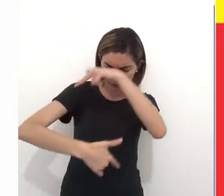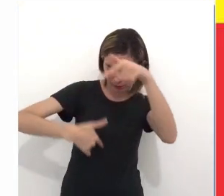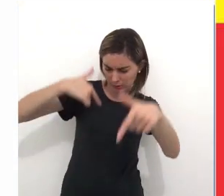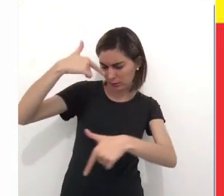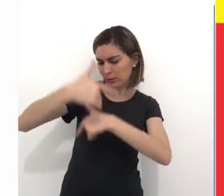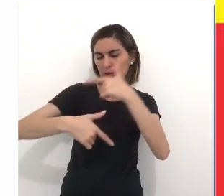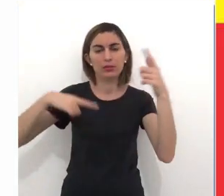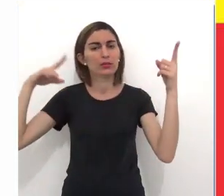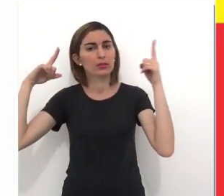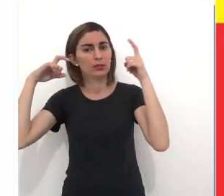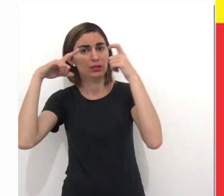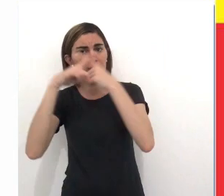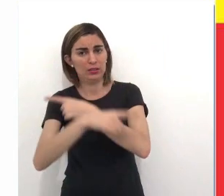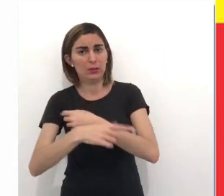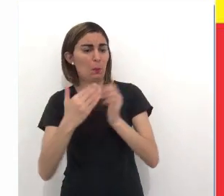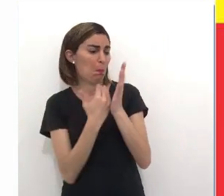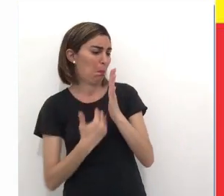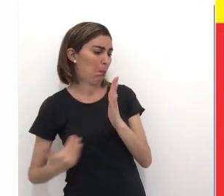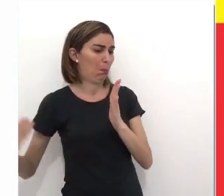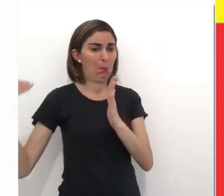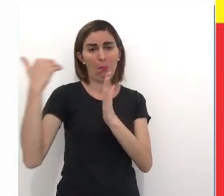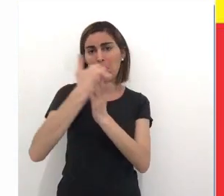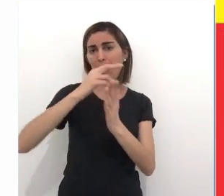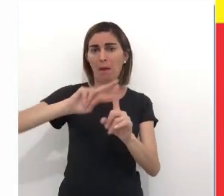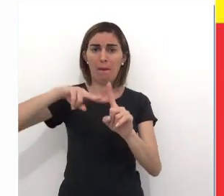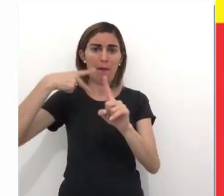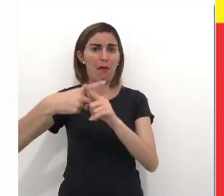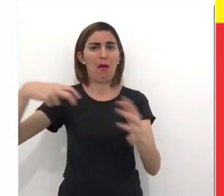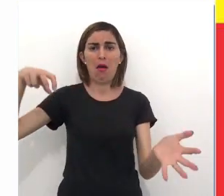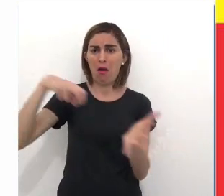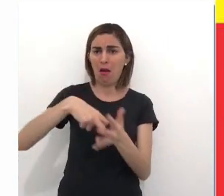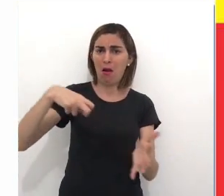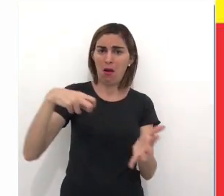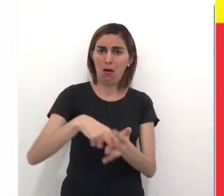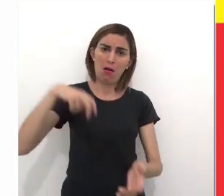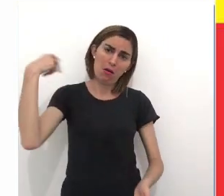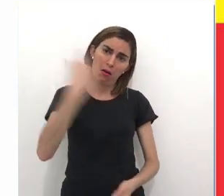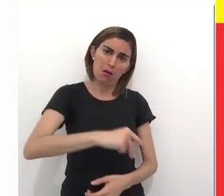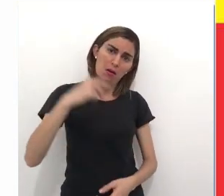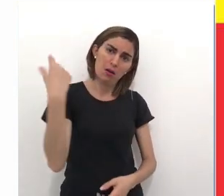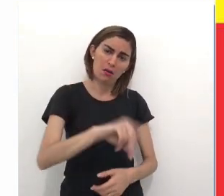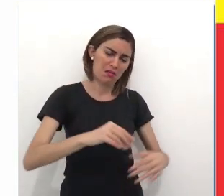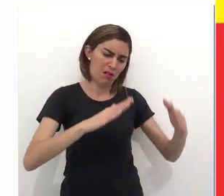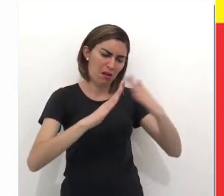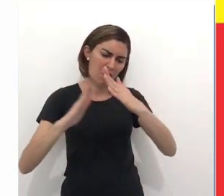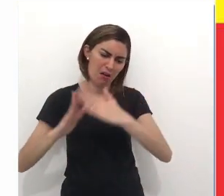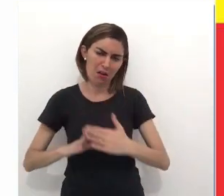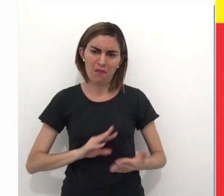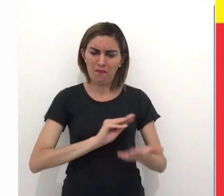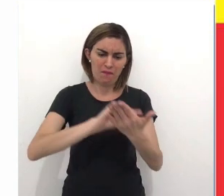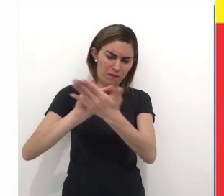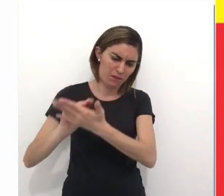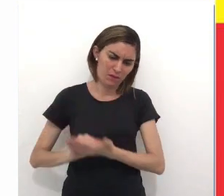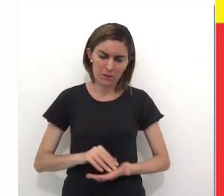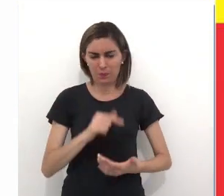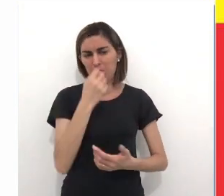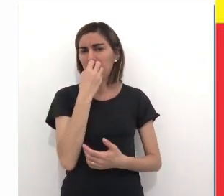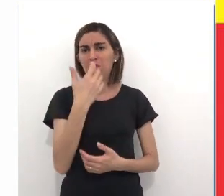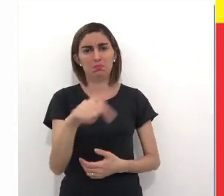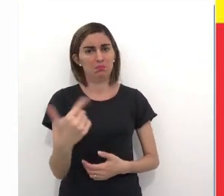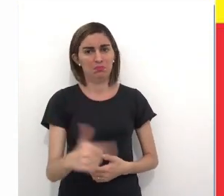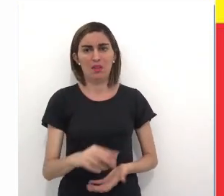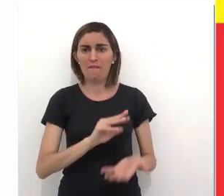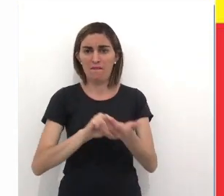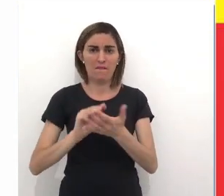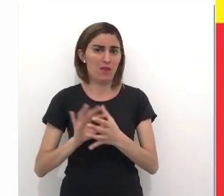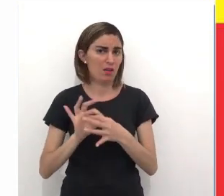vida e trabalho. Trabalho em excesso, castigo físico, moradia